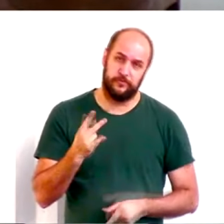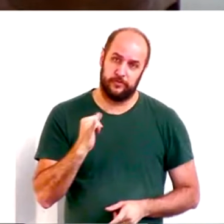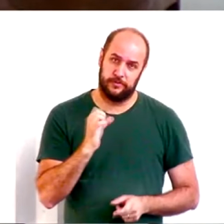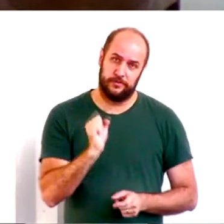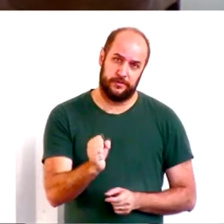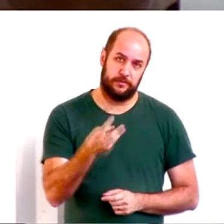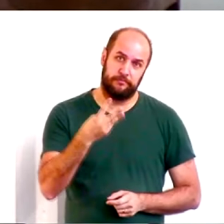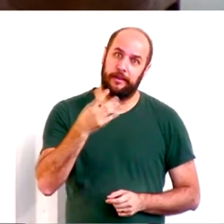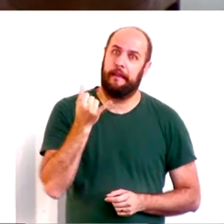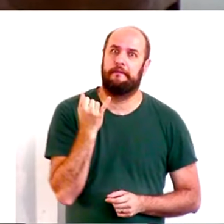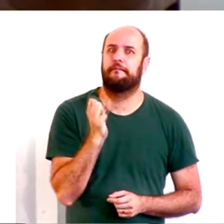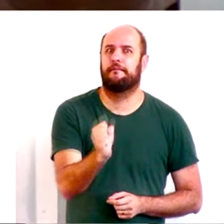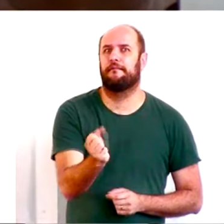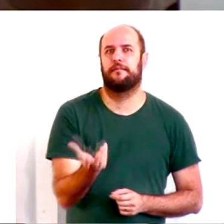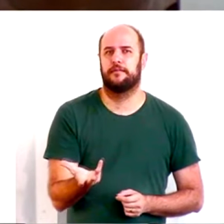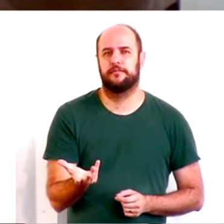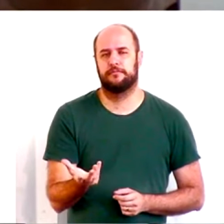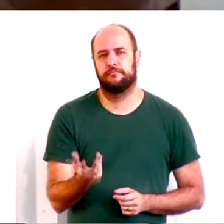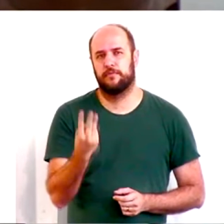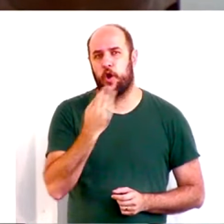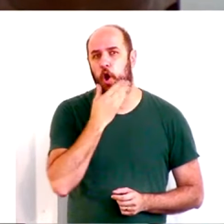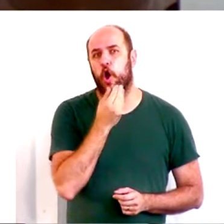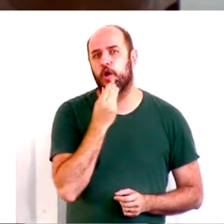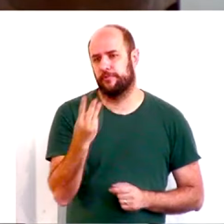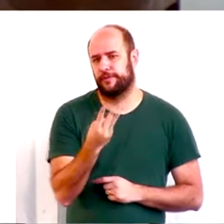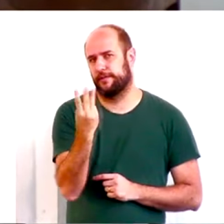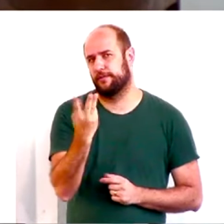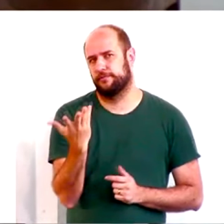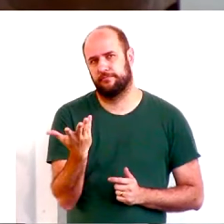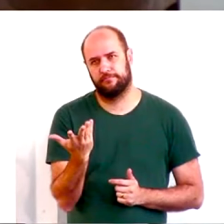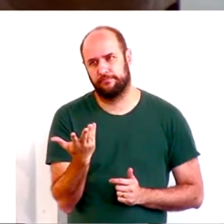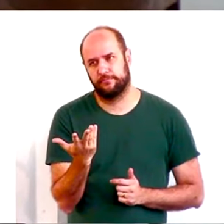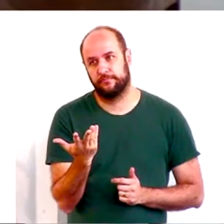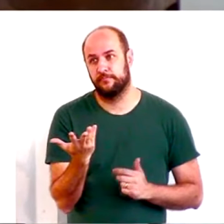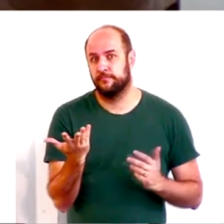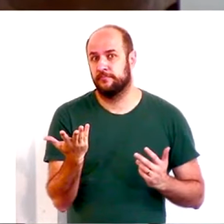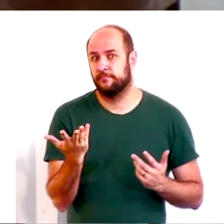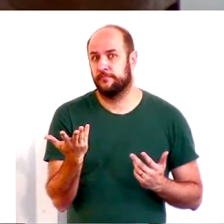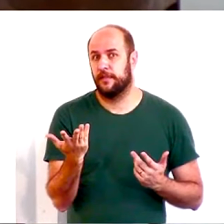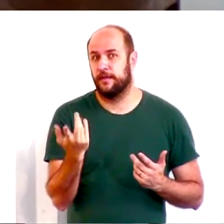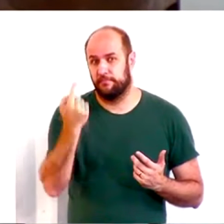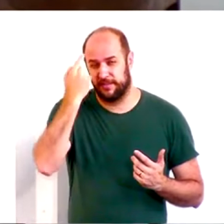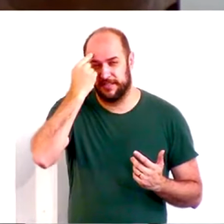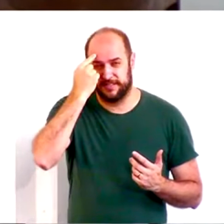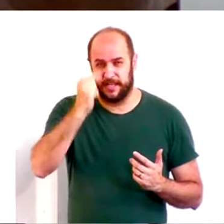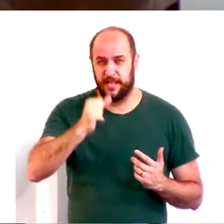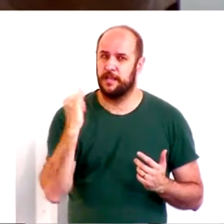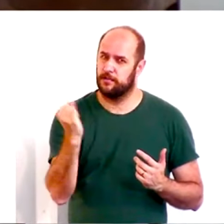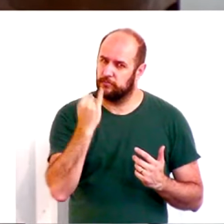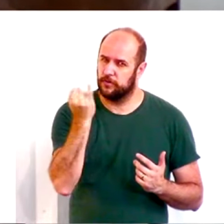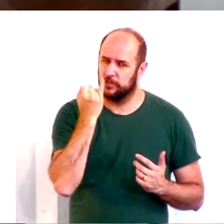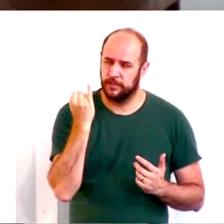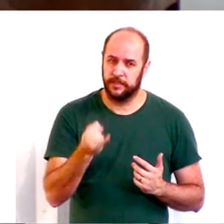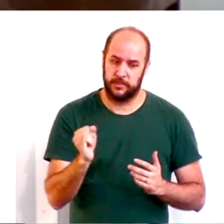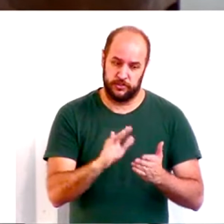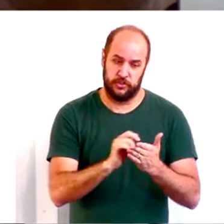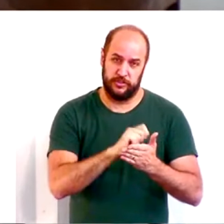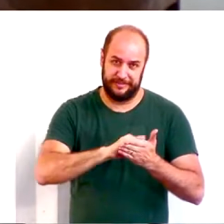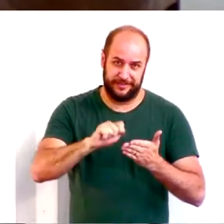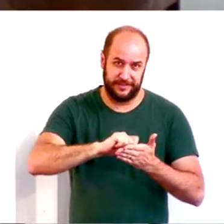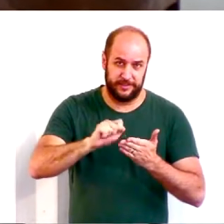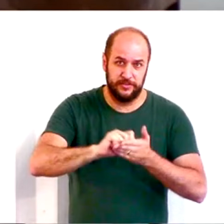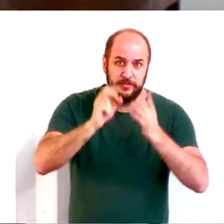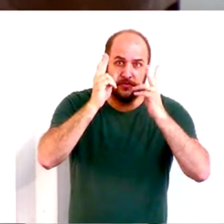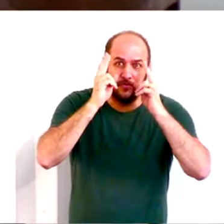Isaías entende por isso que eu chamo atenção esse livro é uma visão de Isaías Isaías enquanto estava